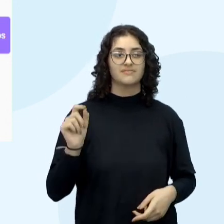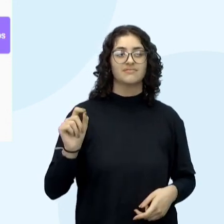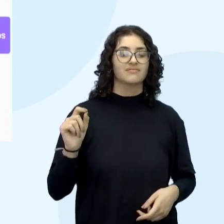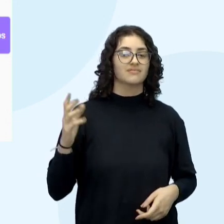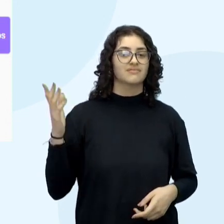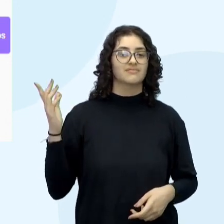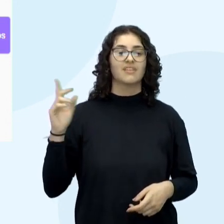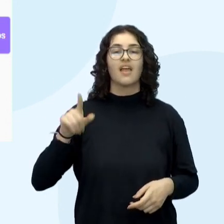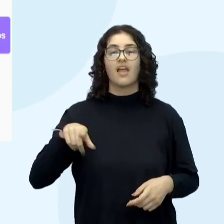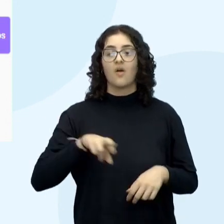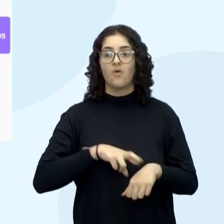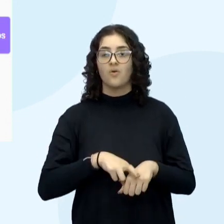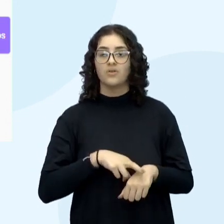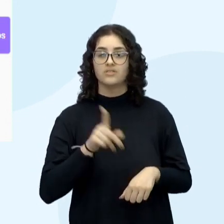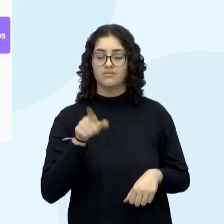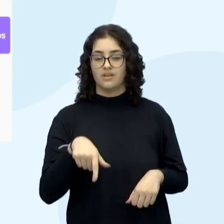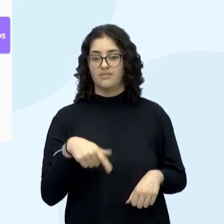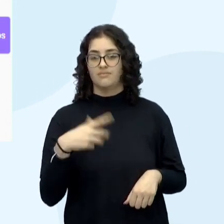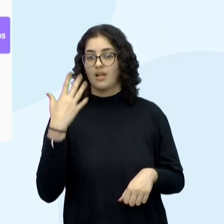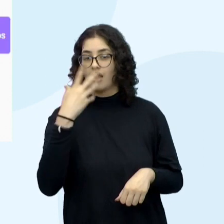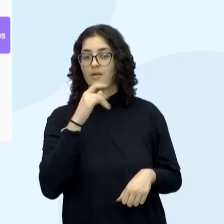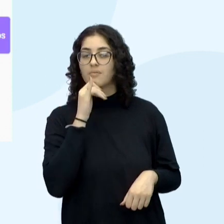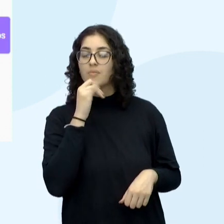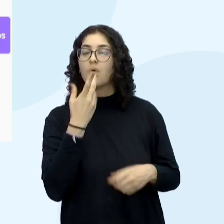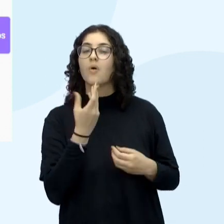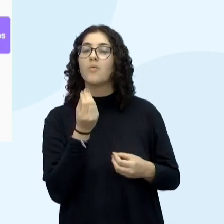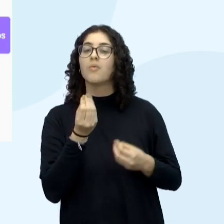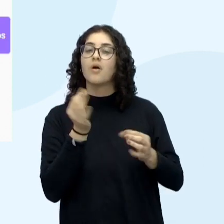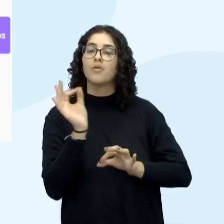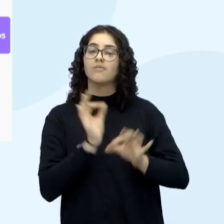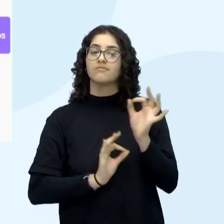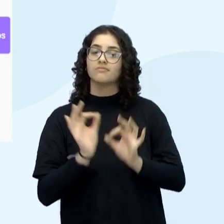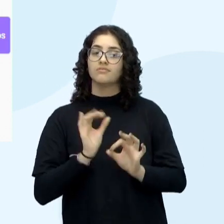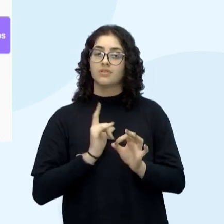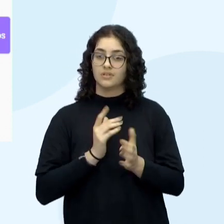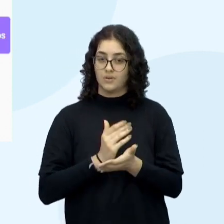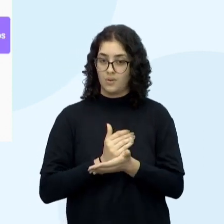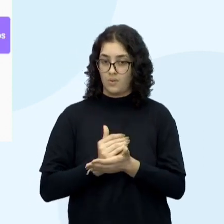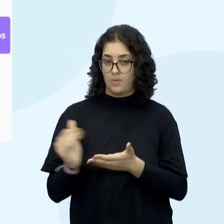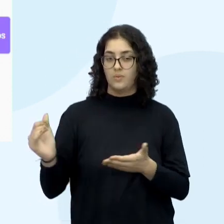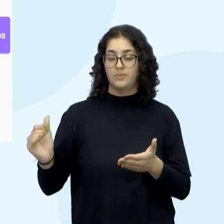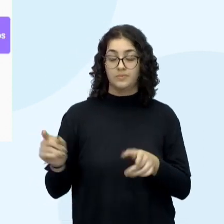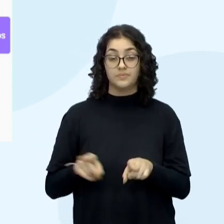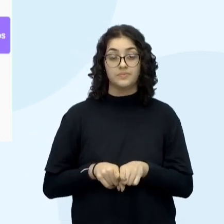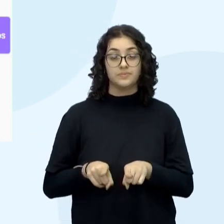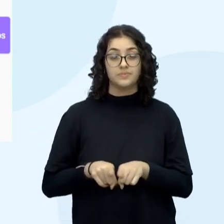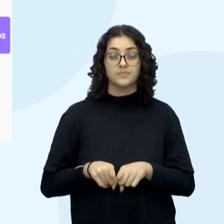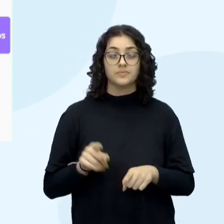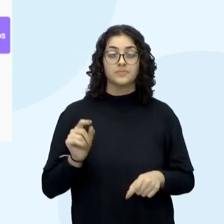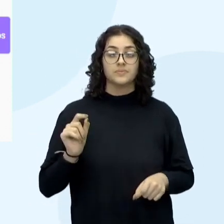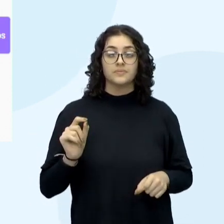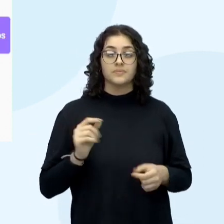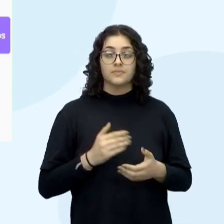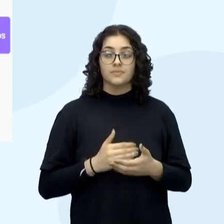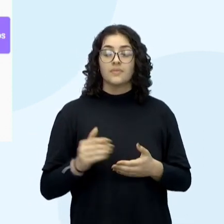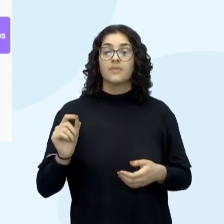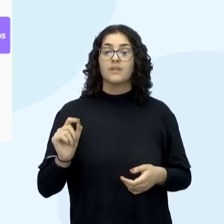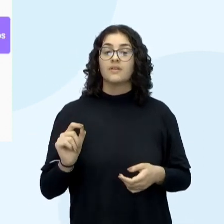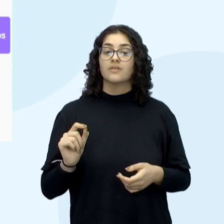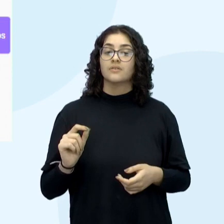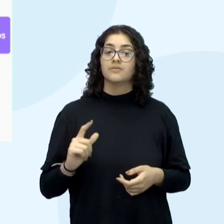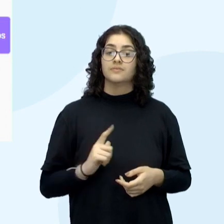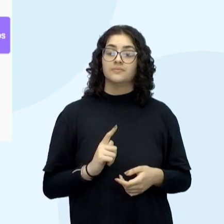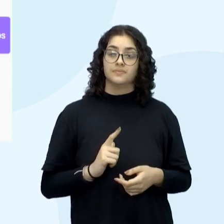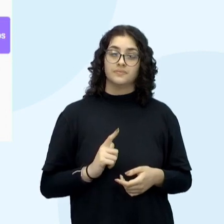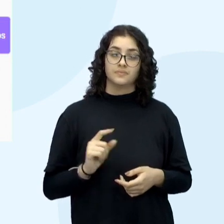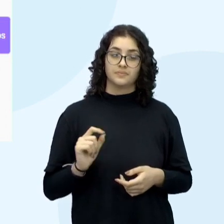esse roxinho é de aparência, a gente tem bastante aparência. Então a gente tem aquele do início, né? Aí depois a gente vai ter o de aparência, que é o quê, ó? Então